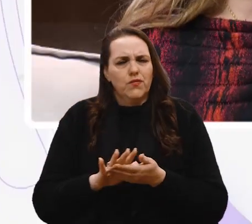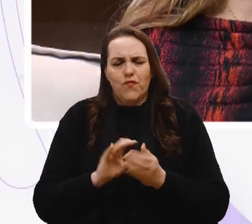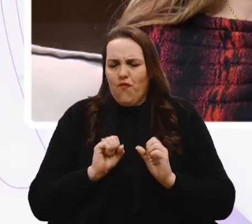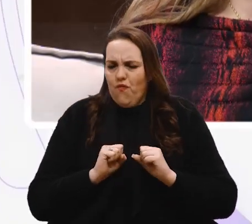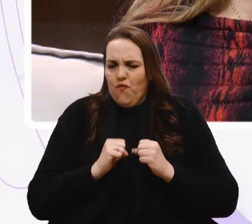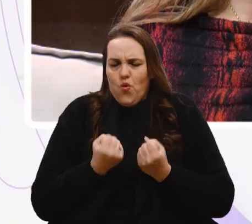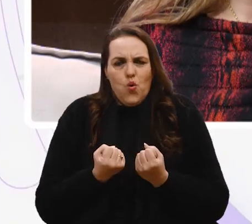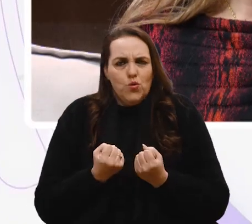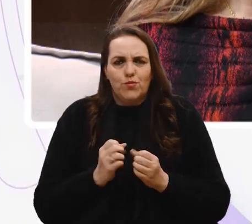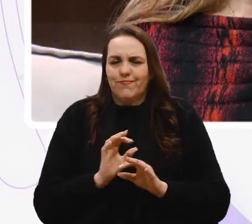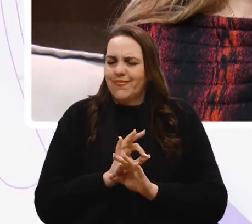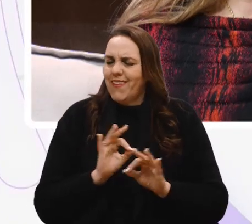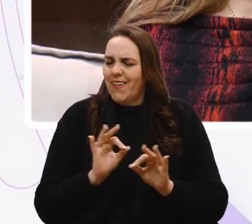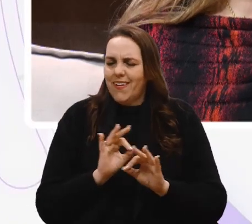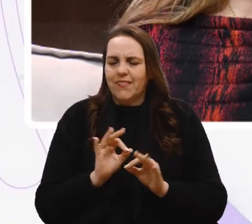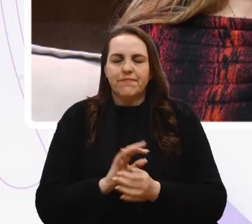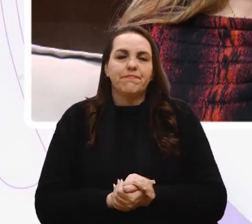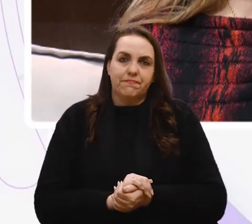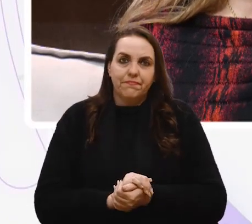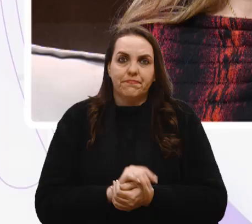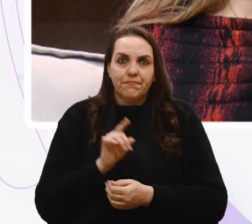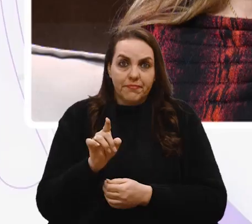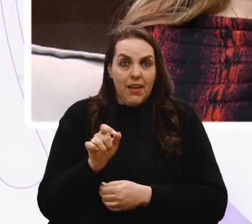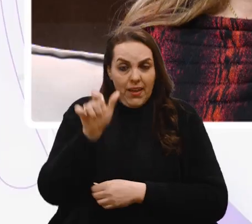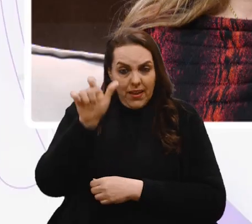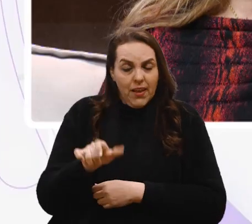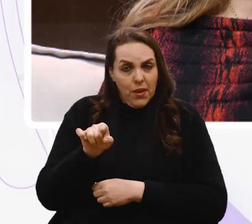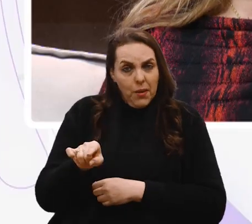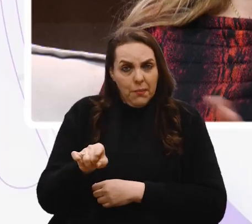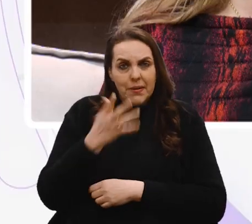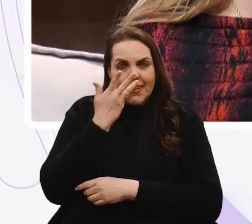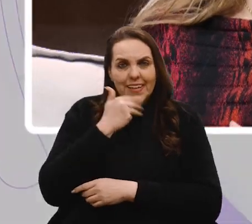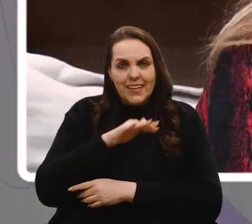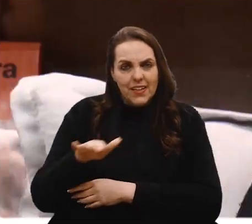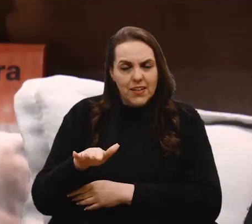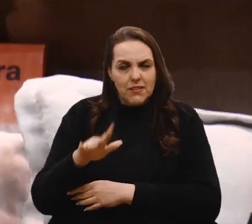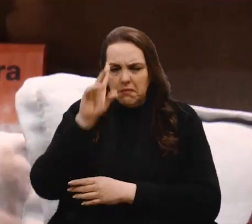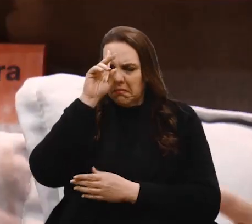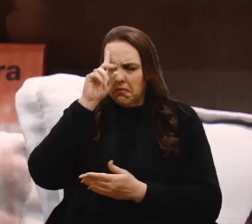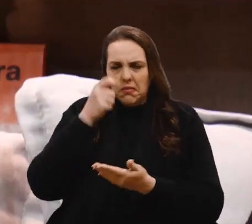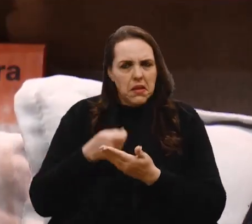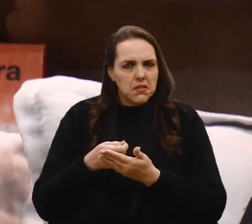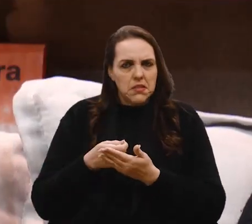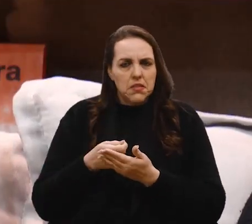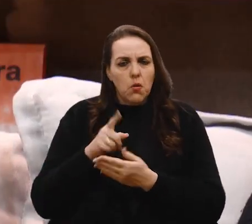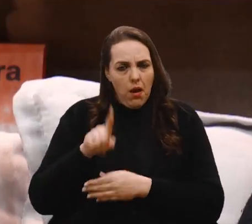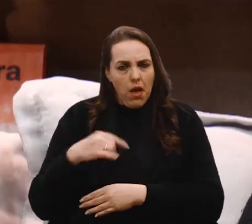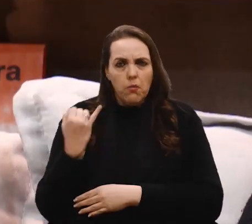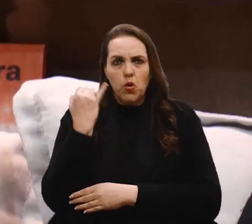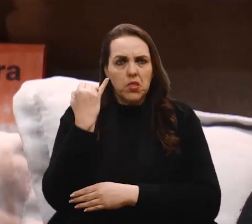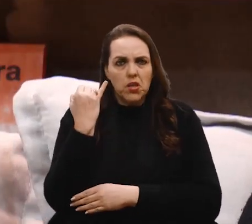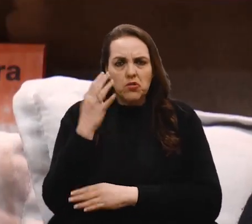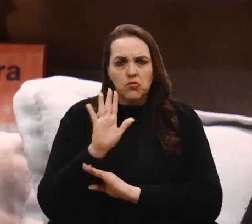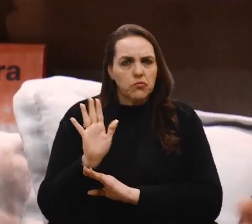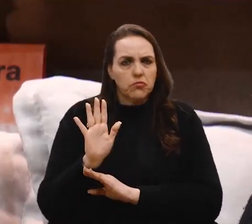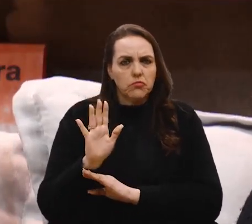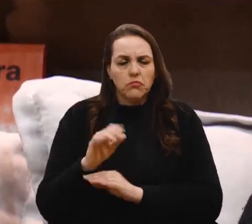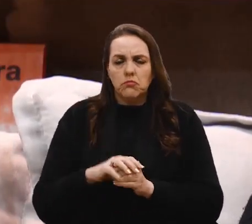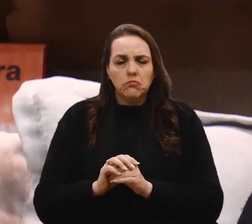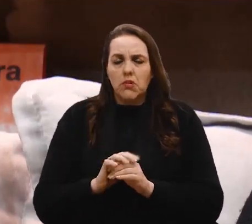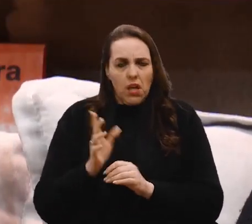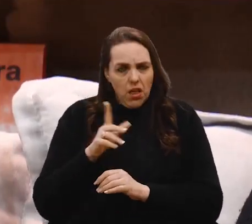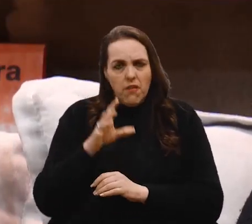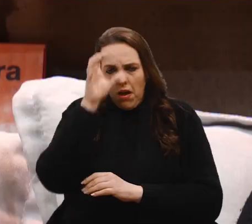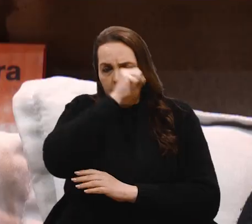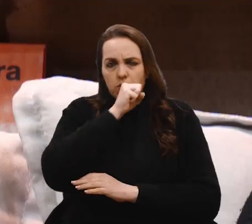foi sem esforço nenhum. O Arthur é aquela criança que quando ele decide que aquilo é importante para ele, simplesmente